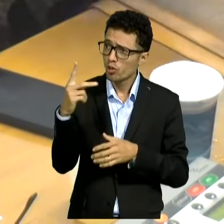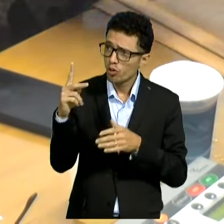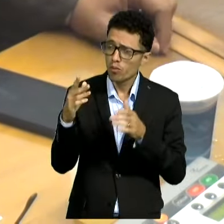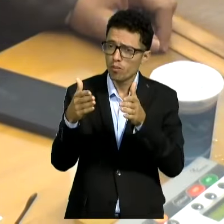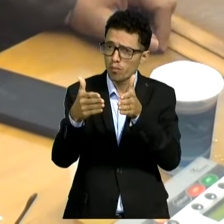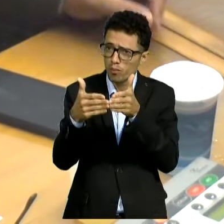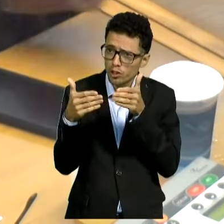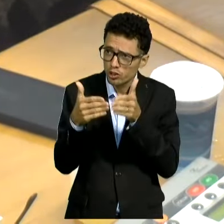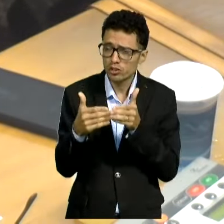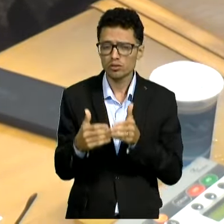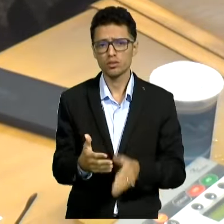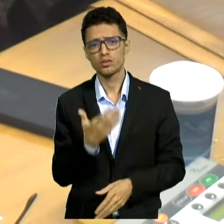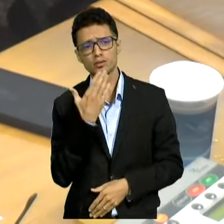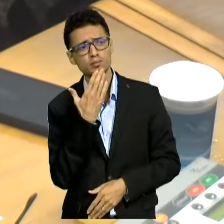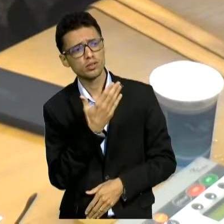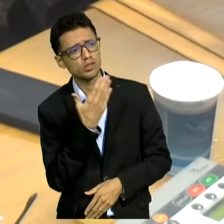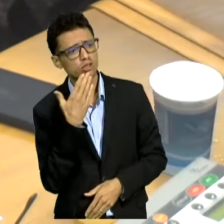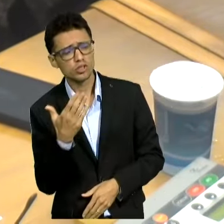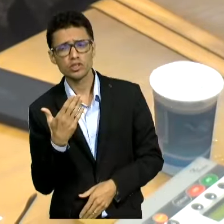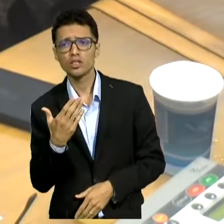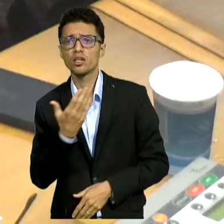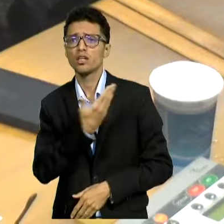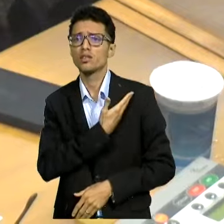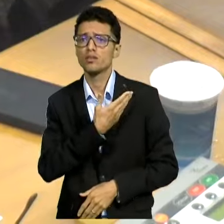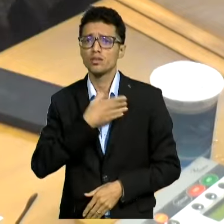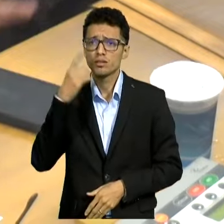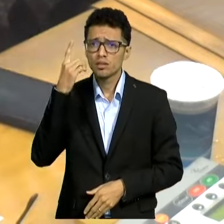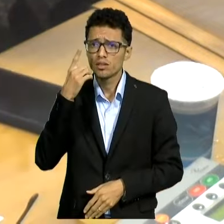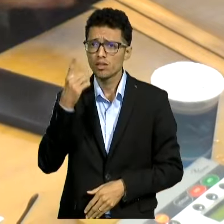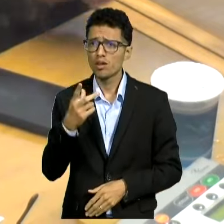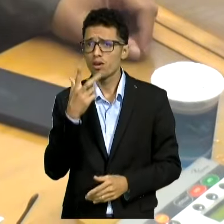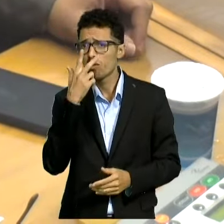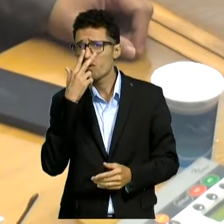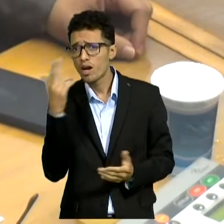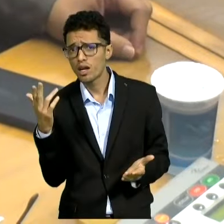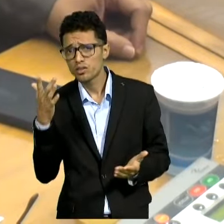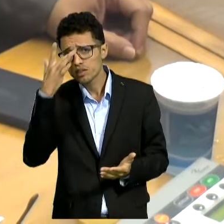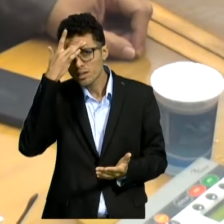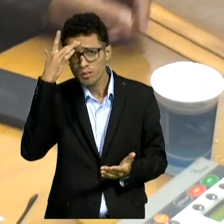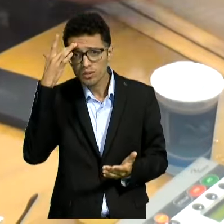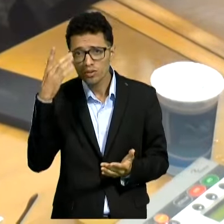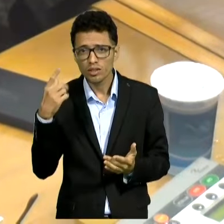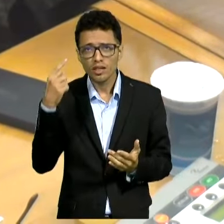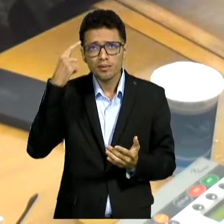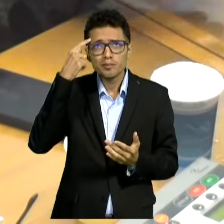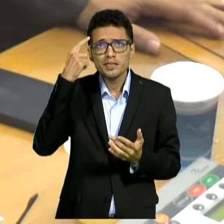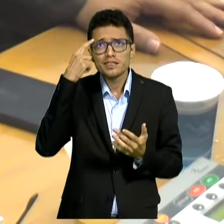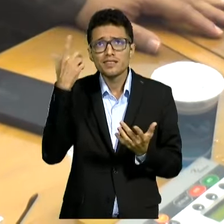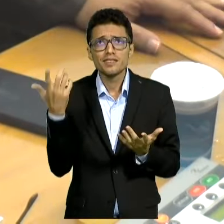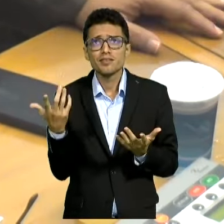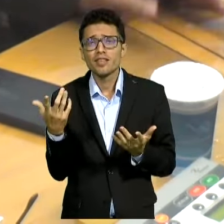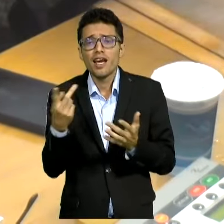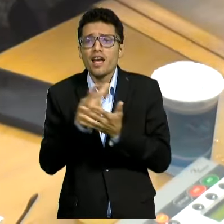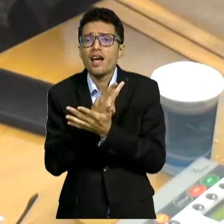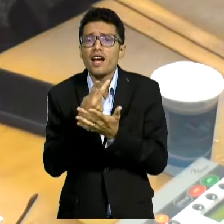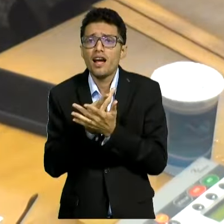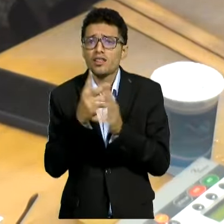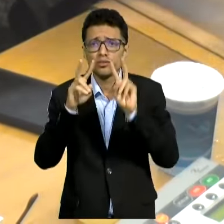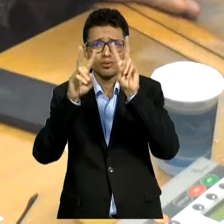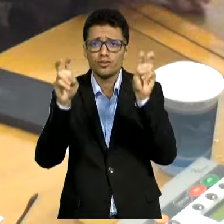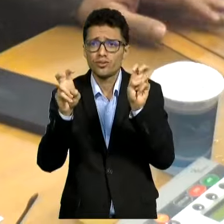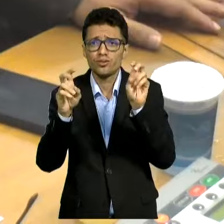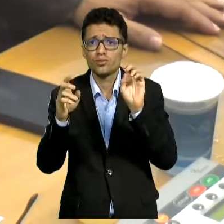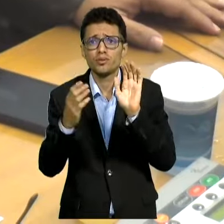pedir aos colegas que eu acho que está havendo uma interpretação equivocada do processo. Então, eu penso que todos nós